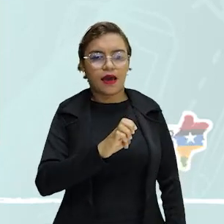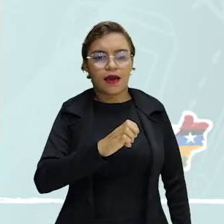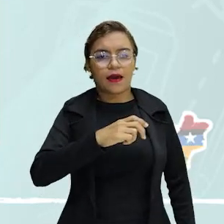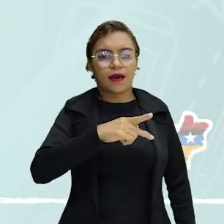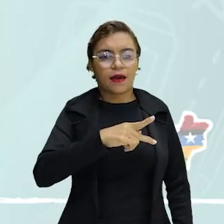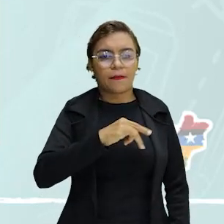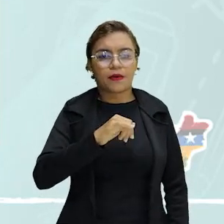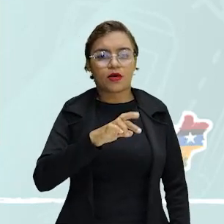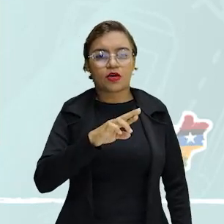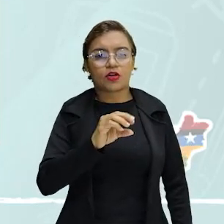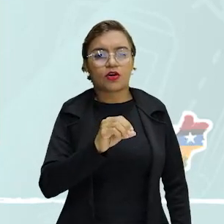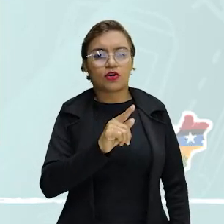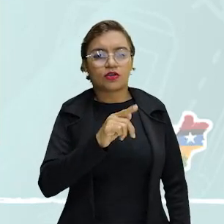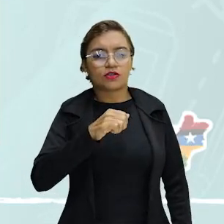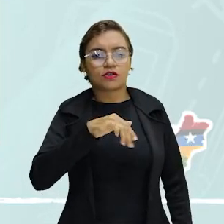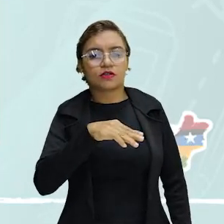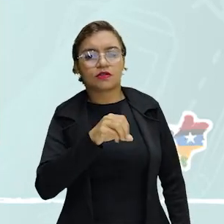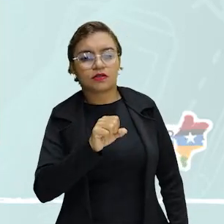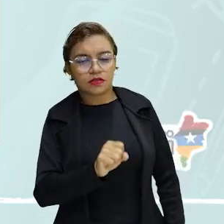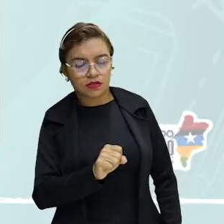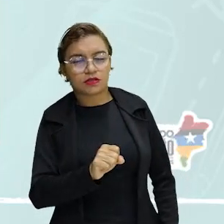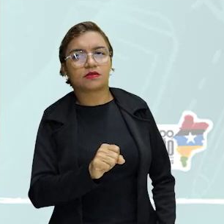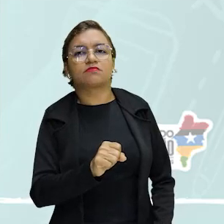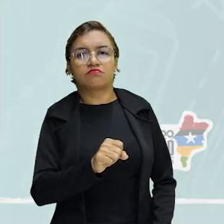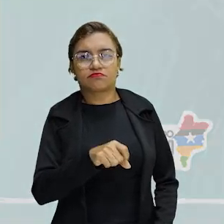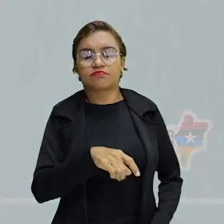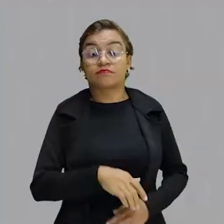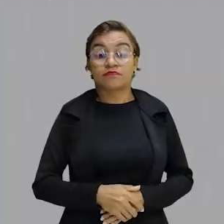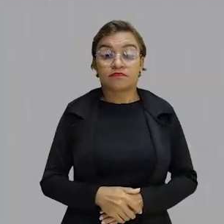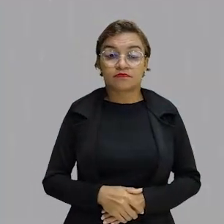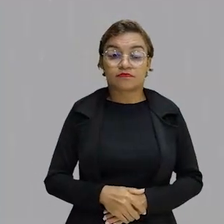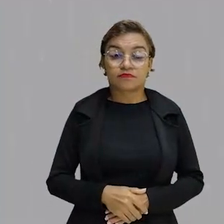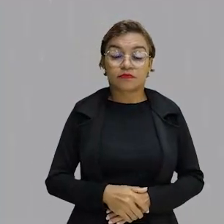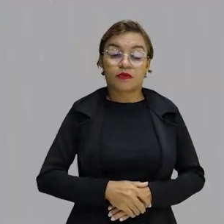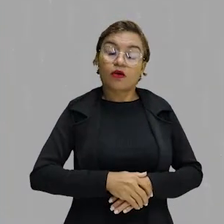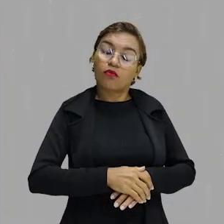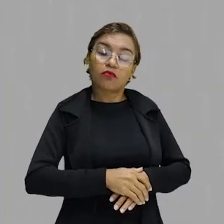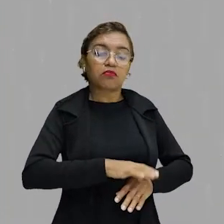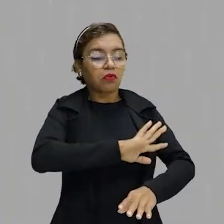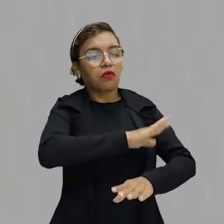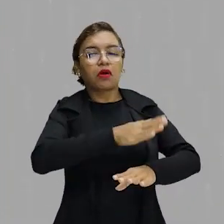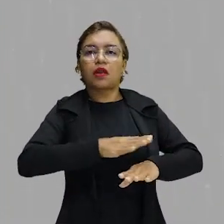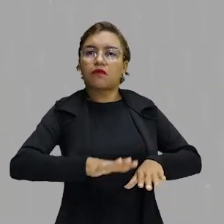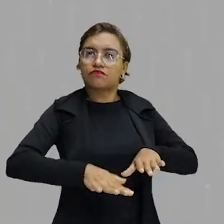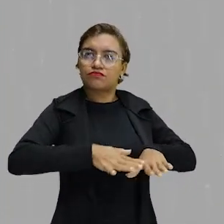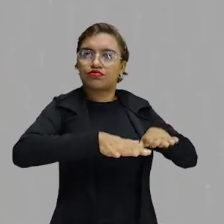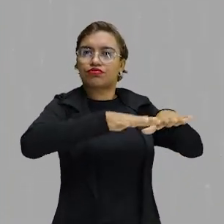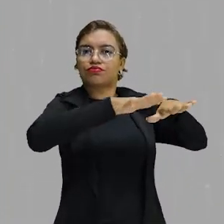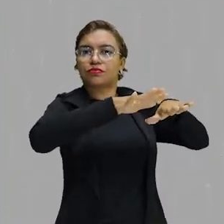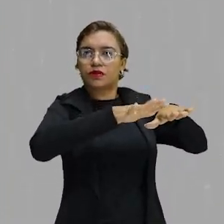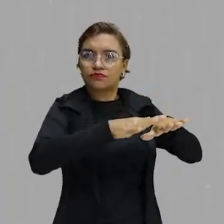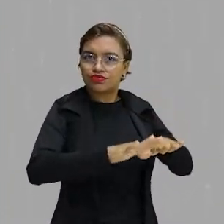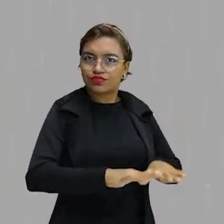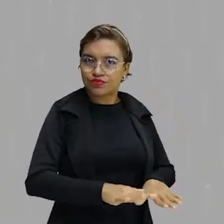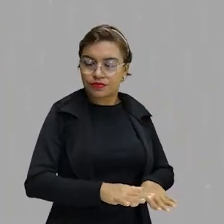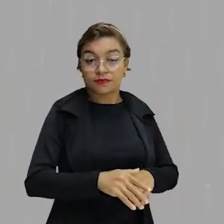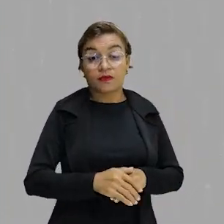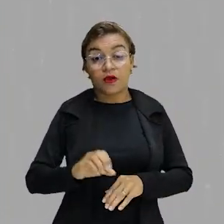placa tectônica, devido ao processo de acomodação aí, o relevo pode subir ou pode descer. Eu tenho